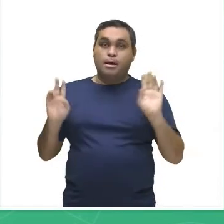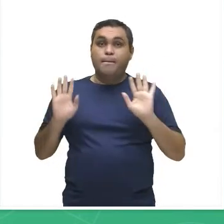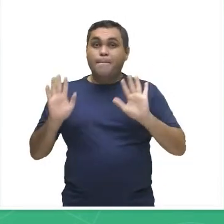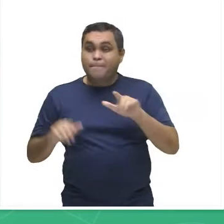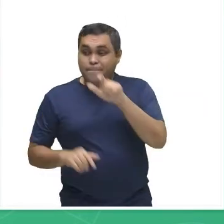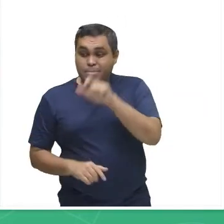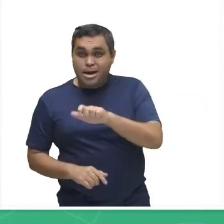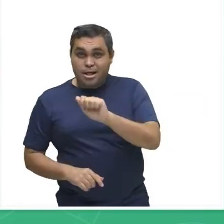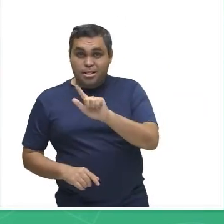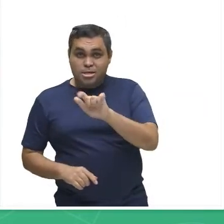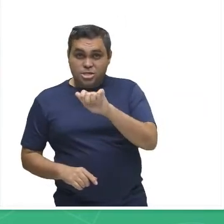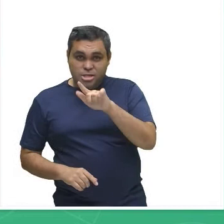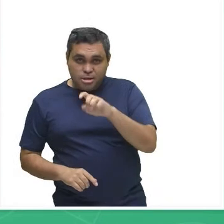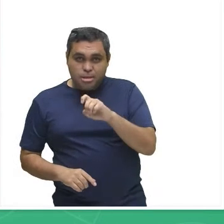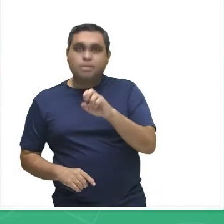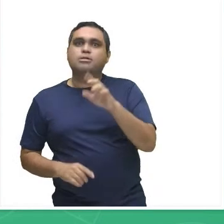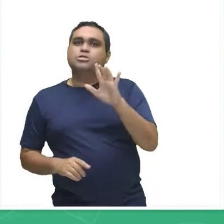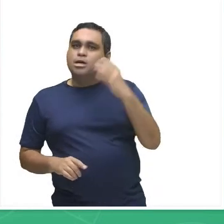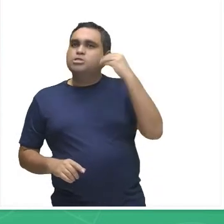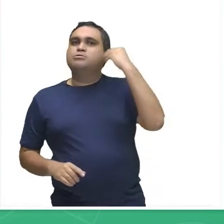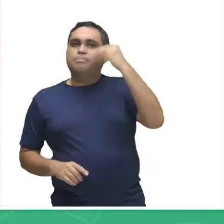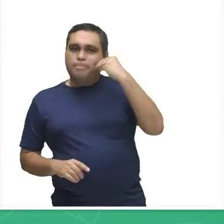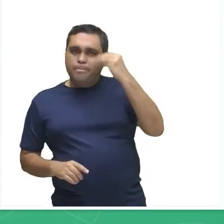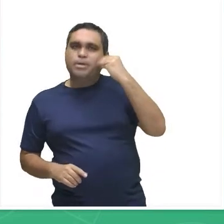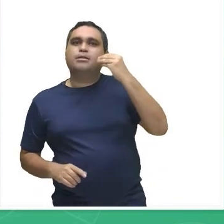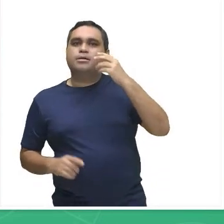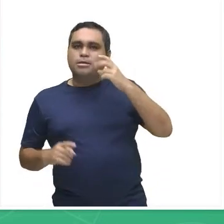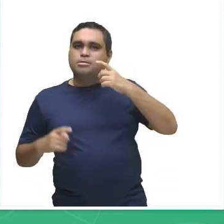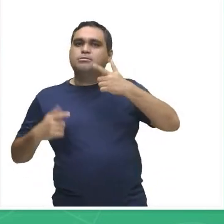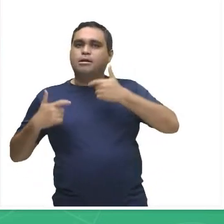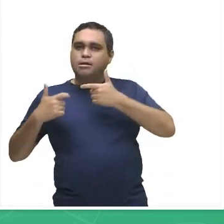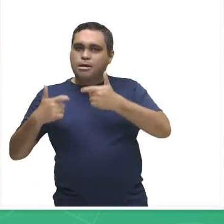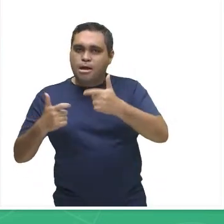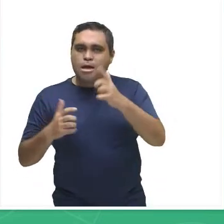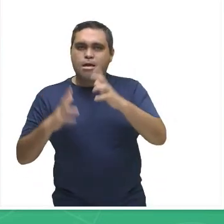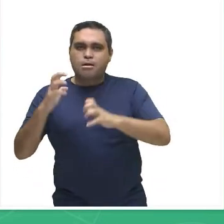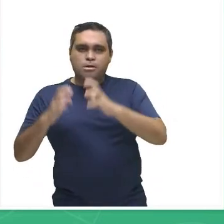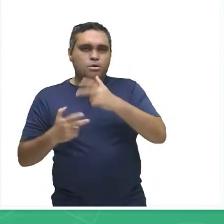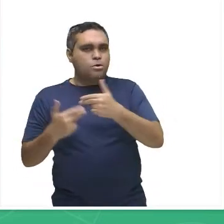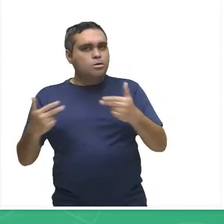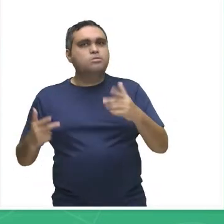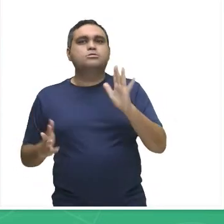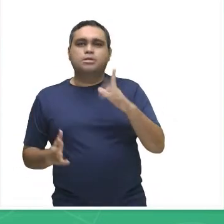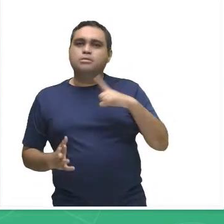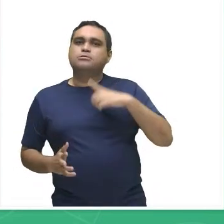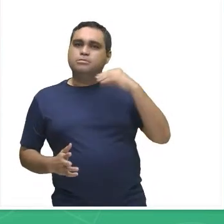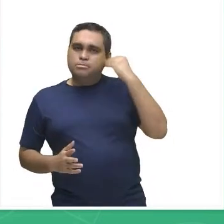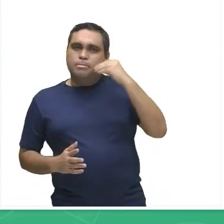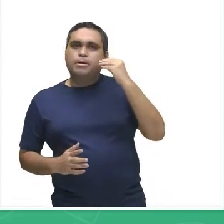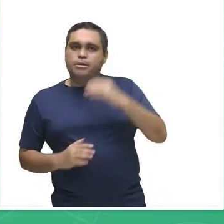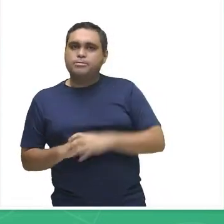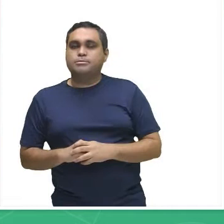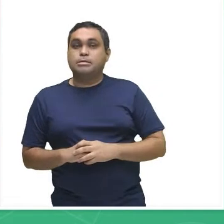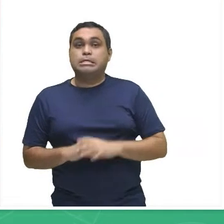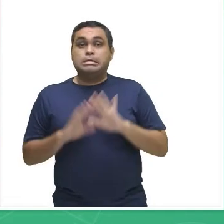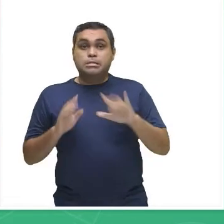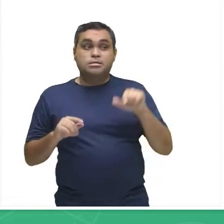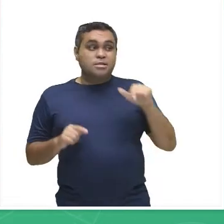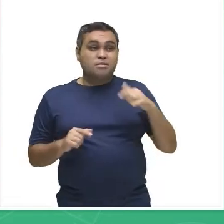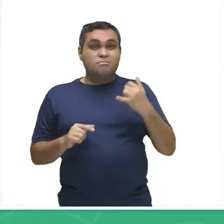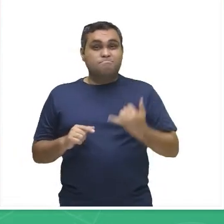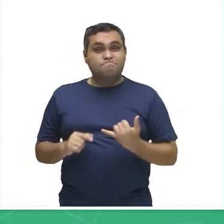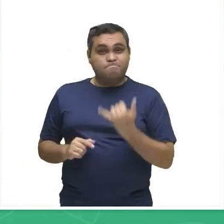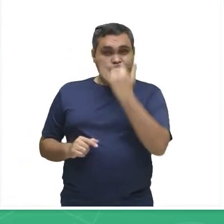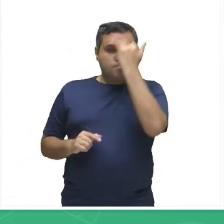exércitos, né? Então, como eu estava falando aí para vocês, no texto aparece 18 anos, mas alguns historiadores destacam que já